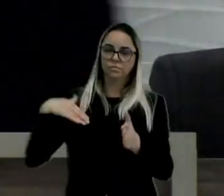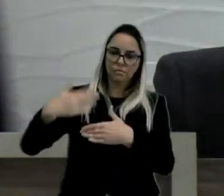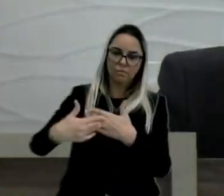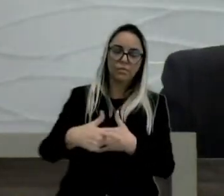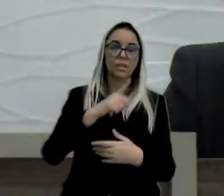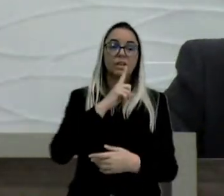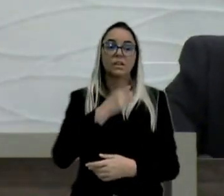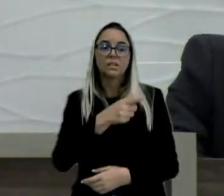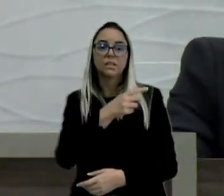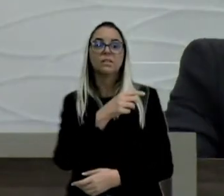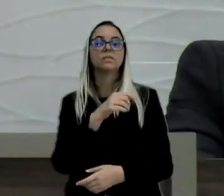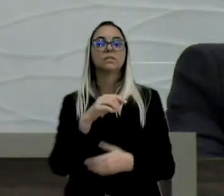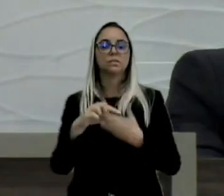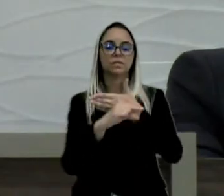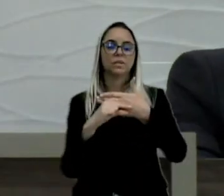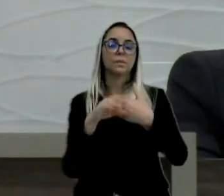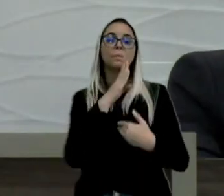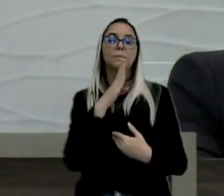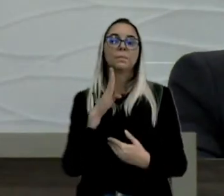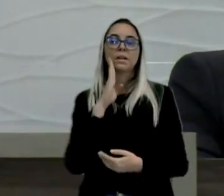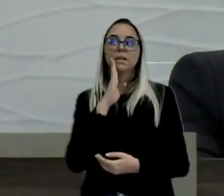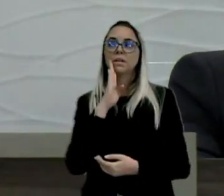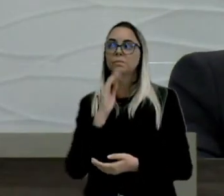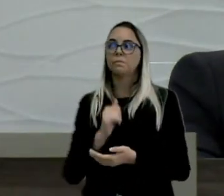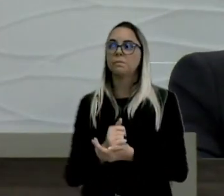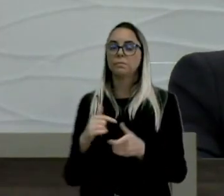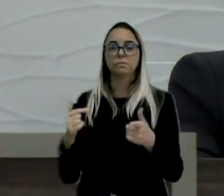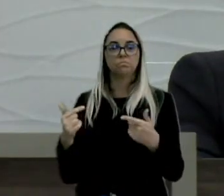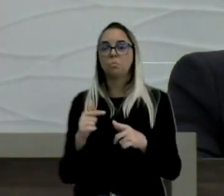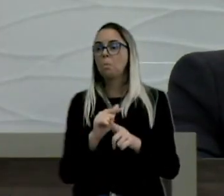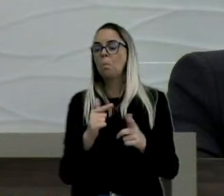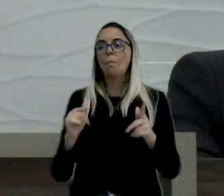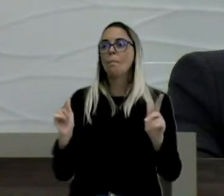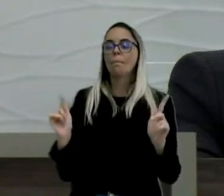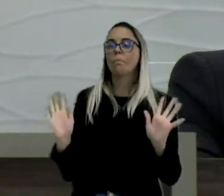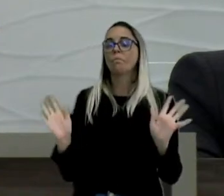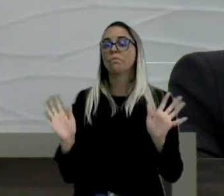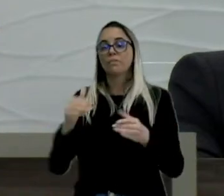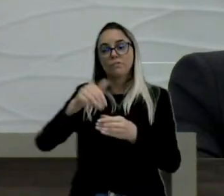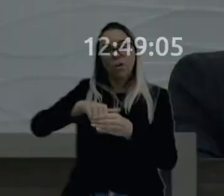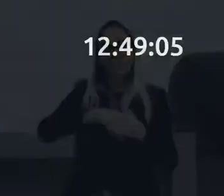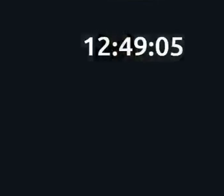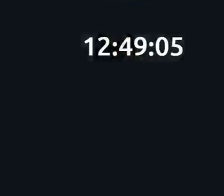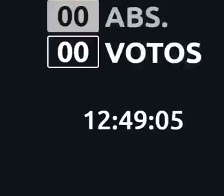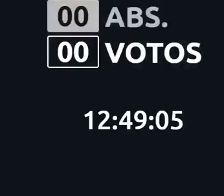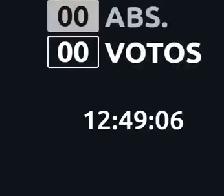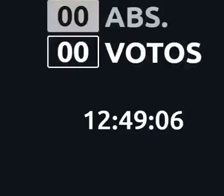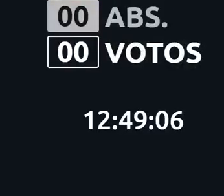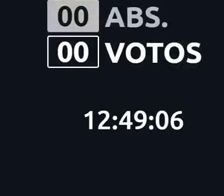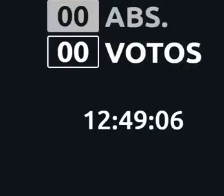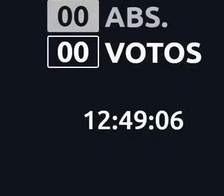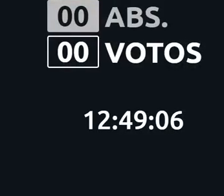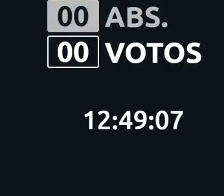Bruno Braga não tem quem queira mais discutir coloque em votação vamos votar todo